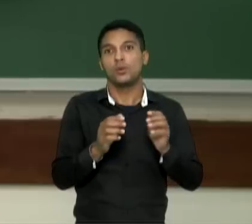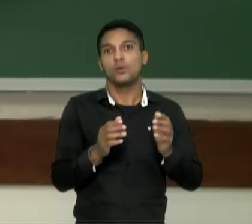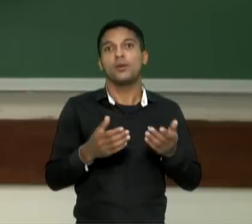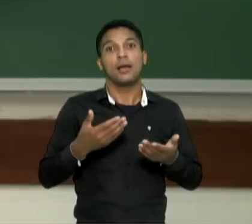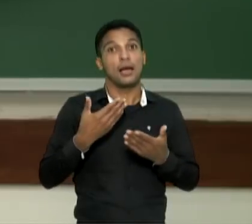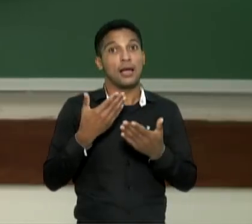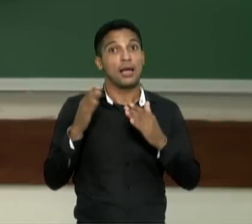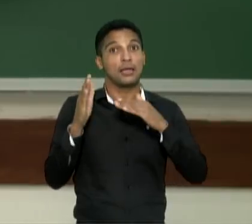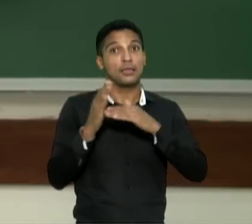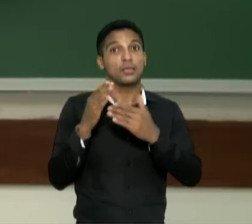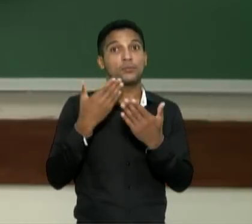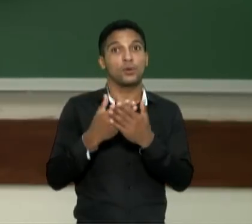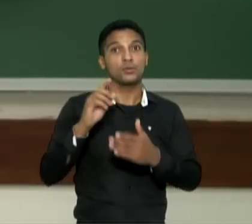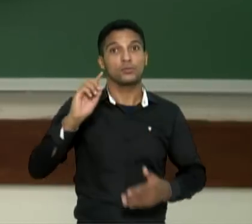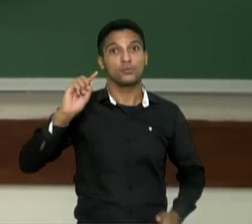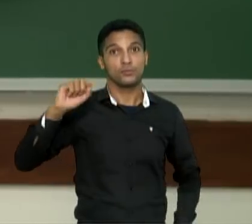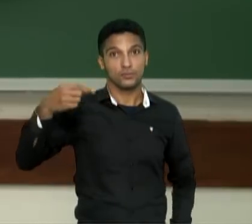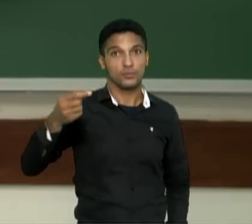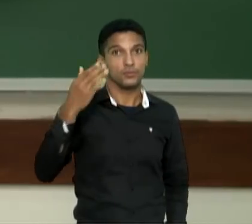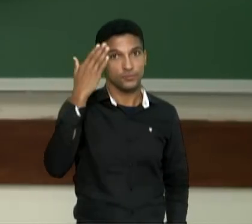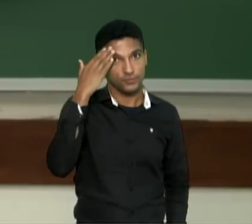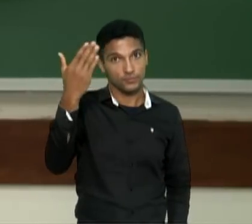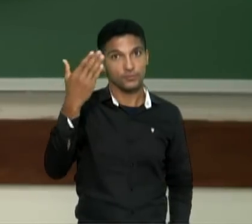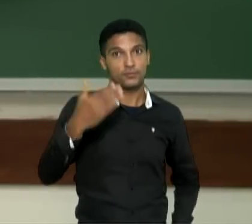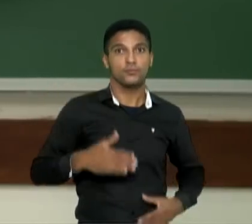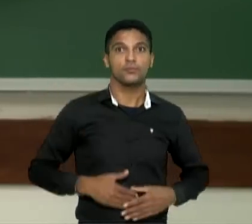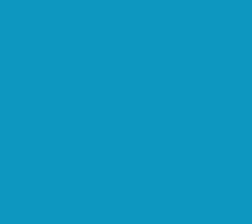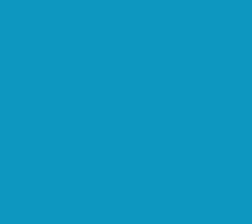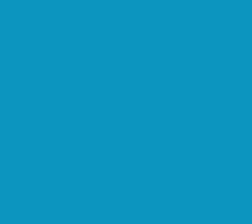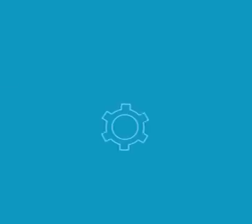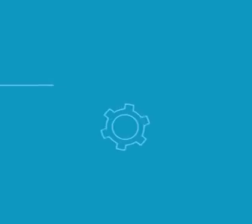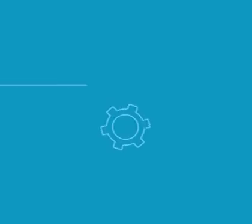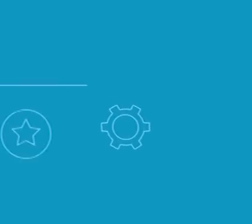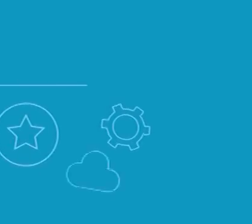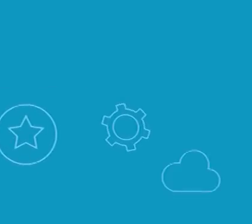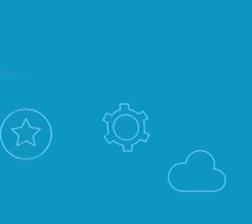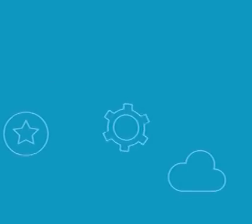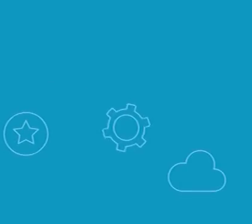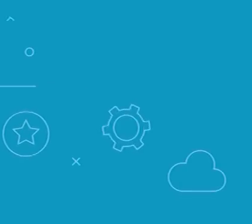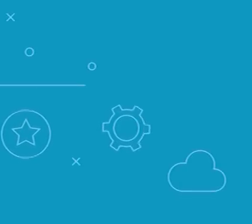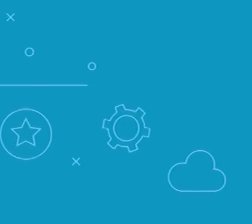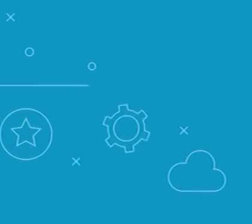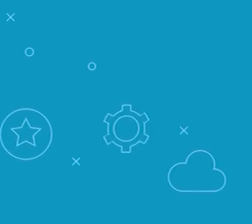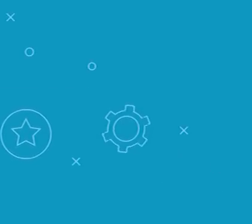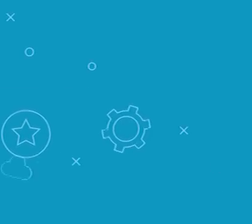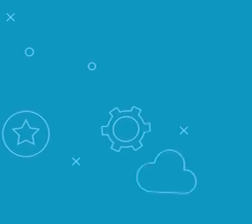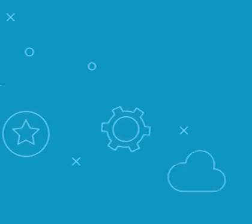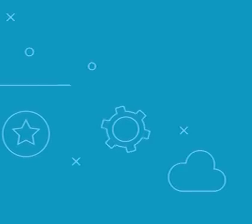próxima. Obrigada!